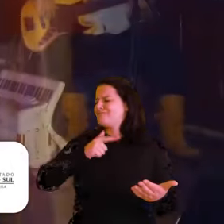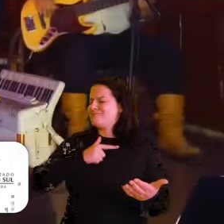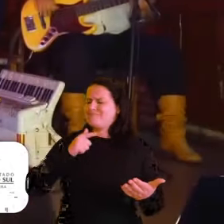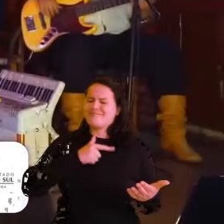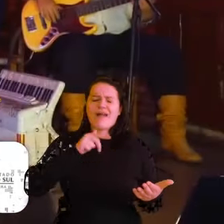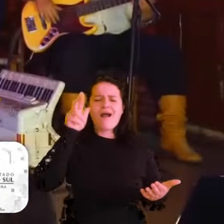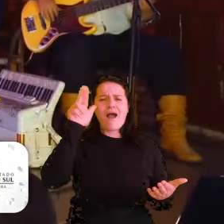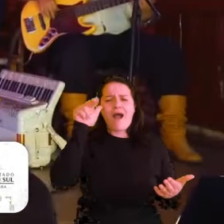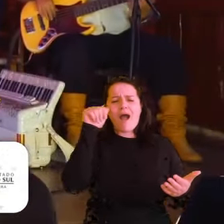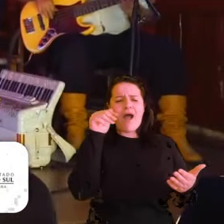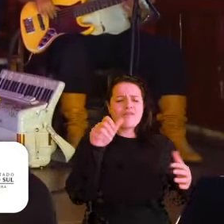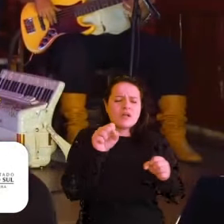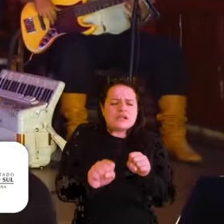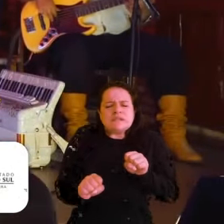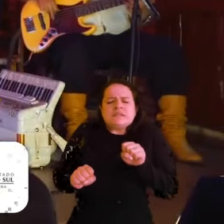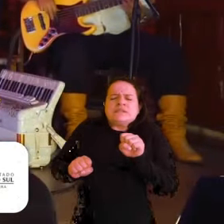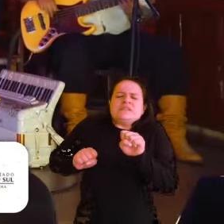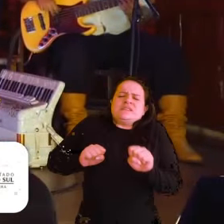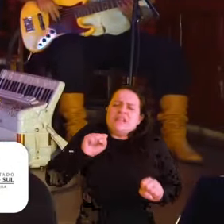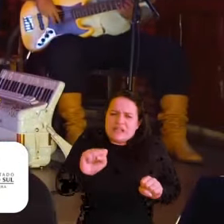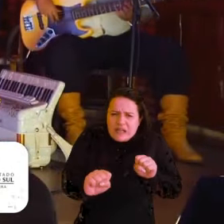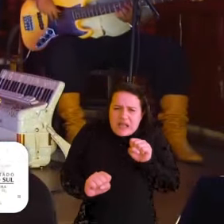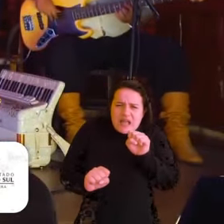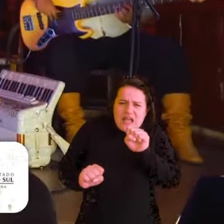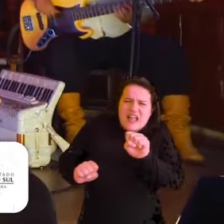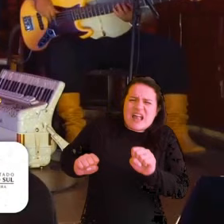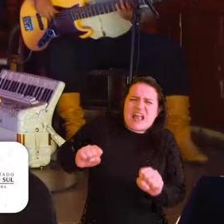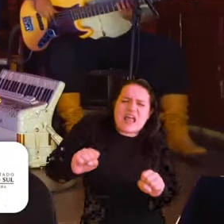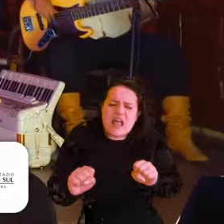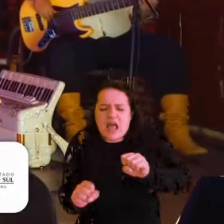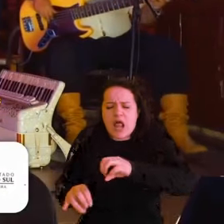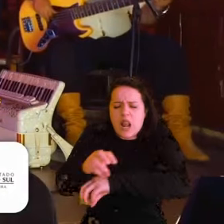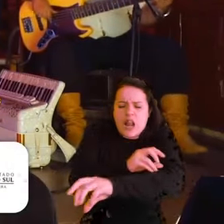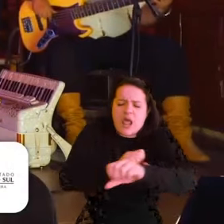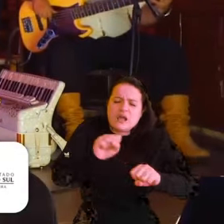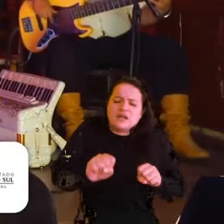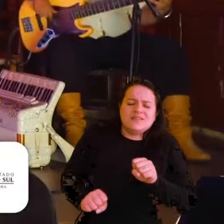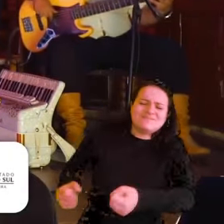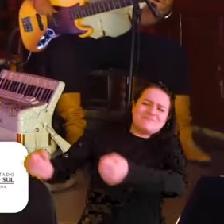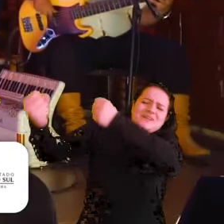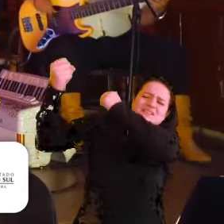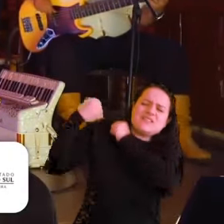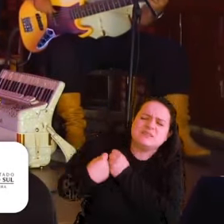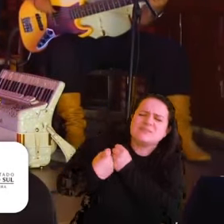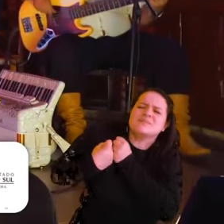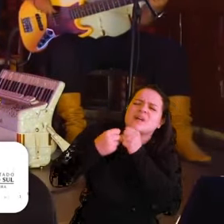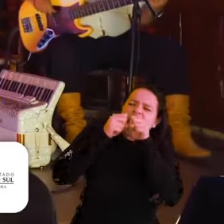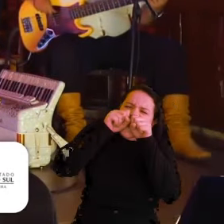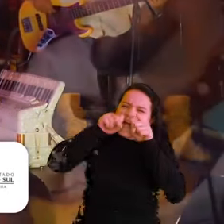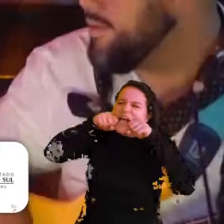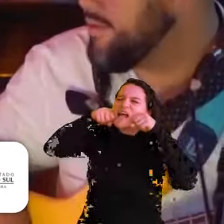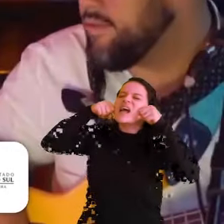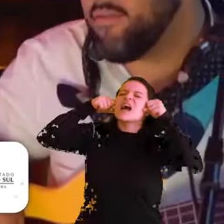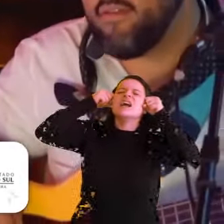Coisa bem feia é ver um potro corcoviando, se bolhando sobre areia, pra apertar quem vem